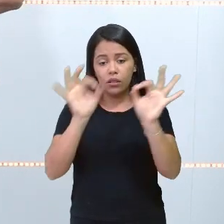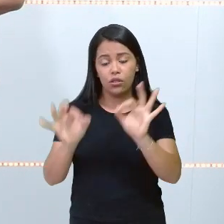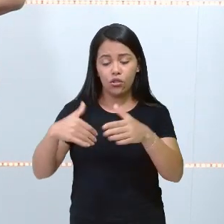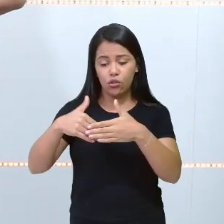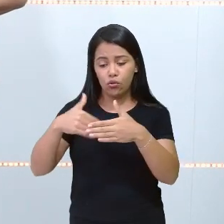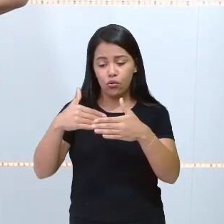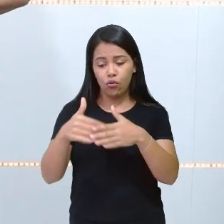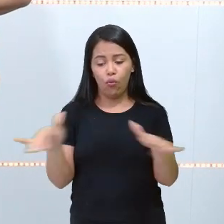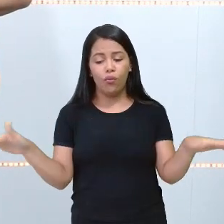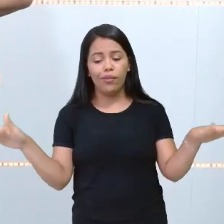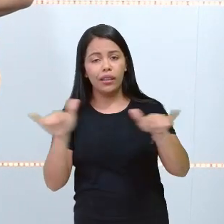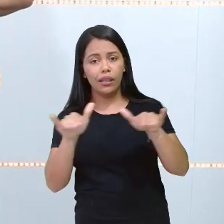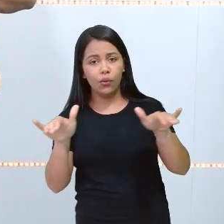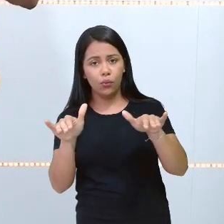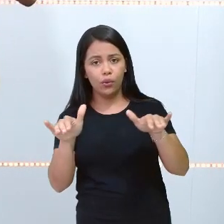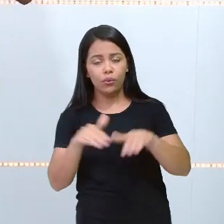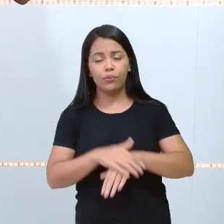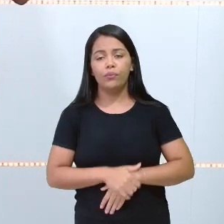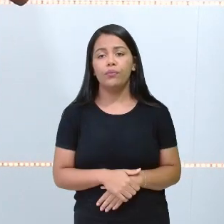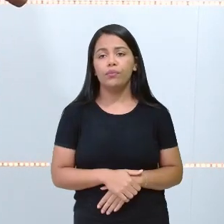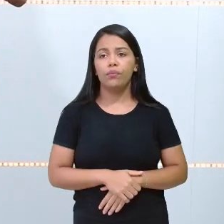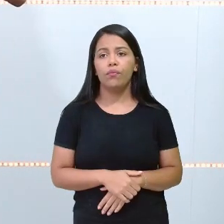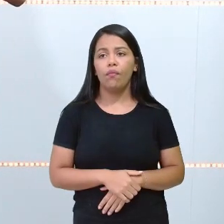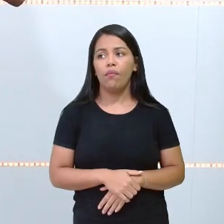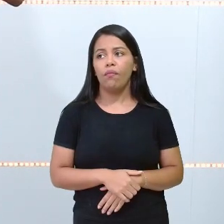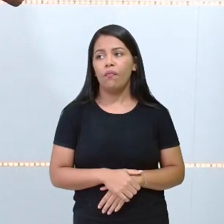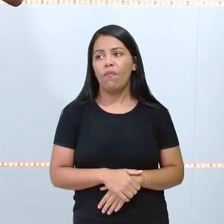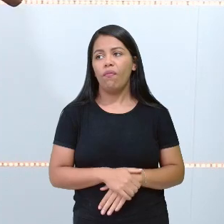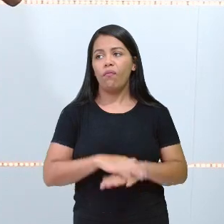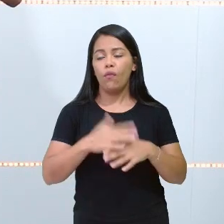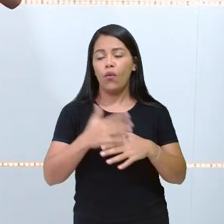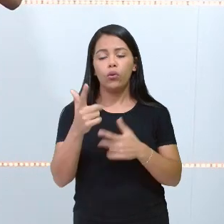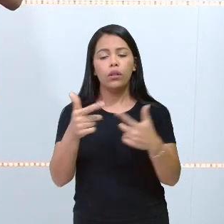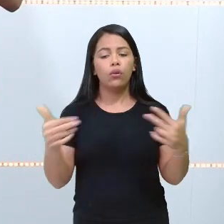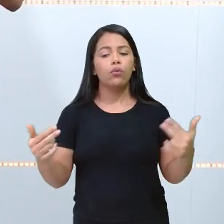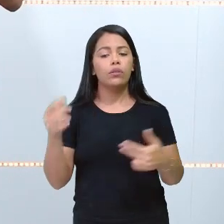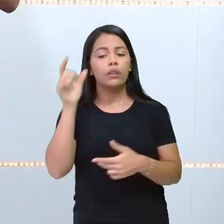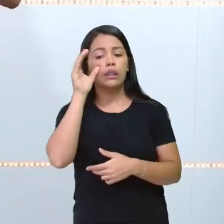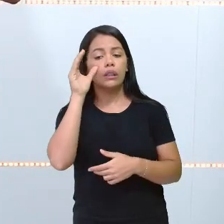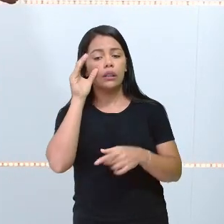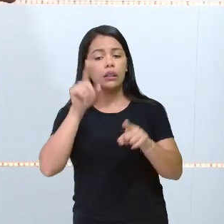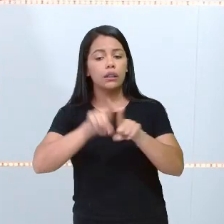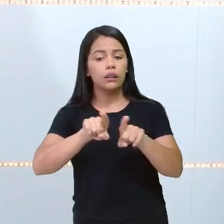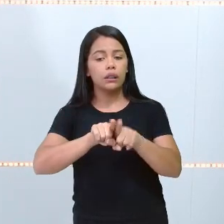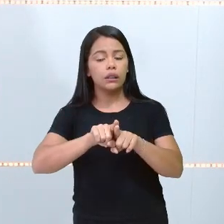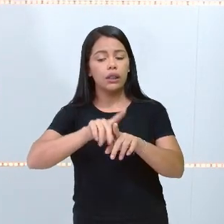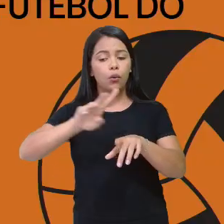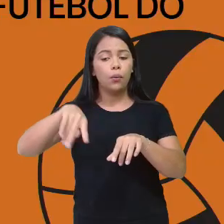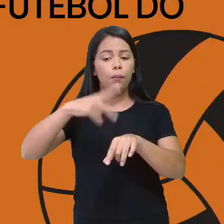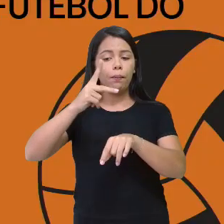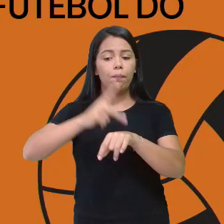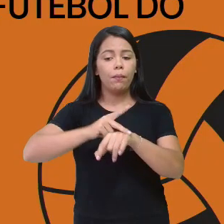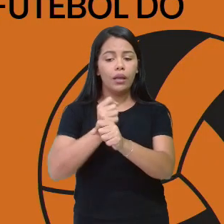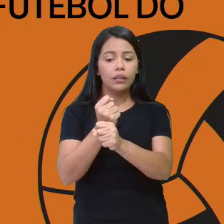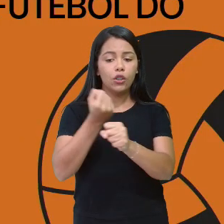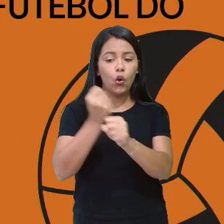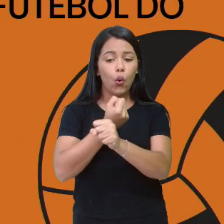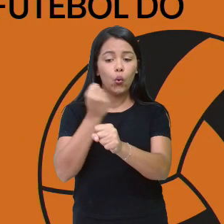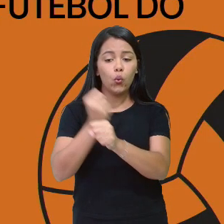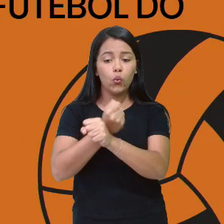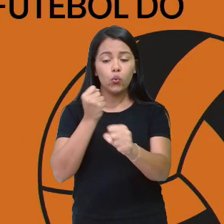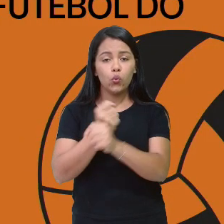Tá certo? Então, outra coisa interessante também. O país também construiu uma cidade nova, uma